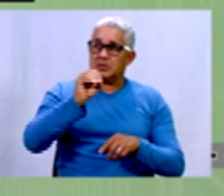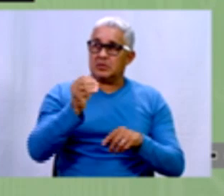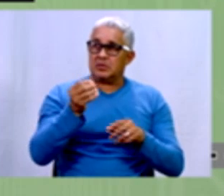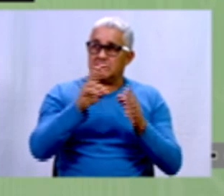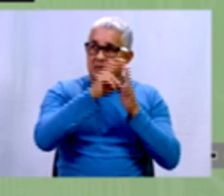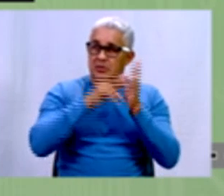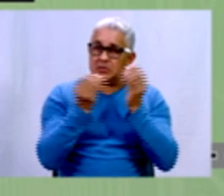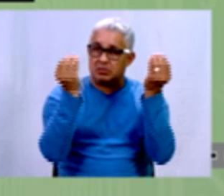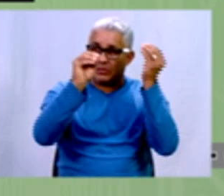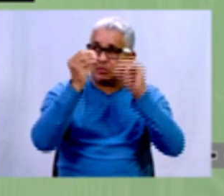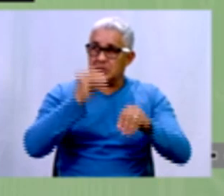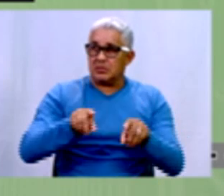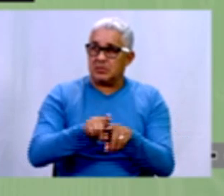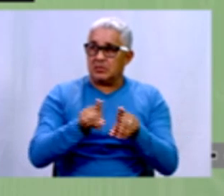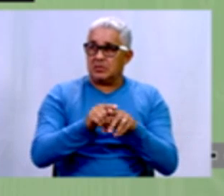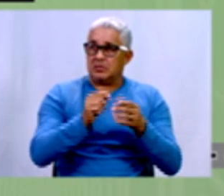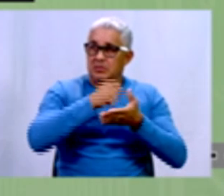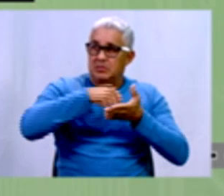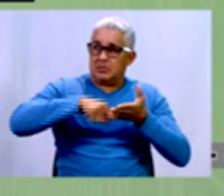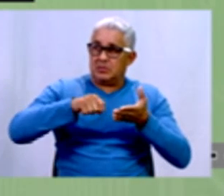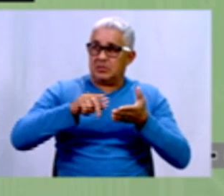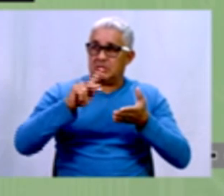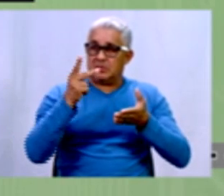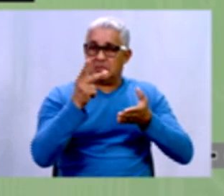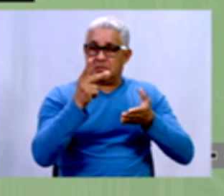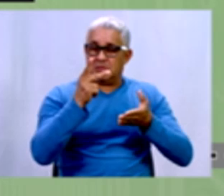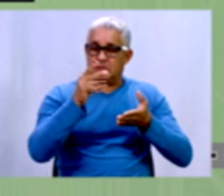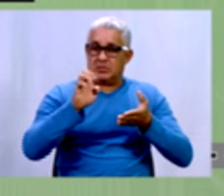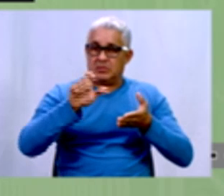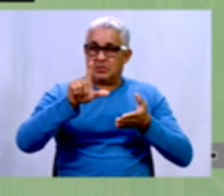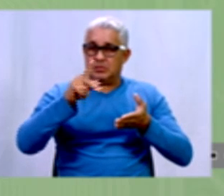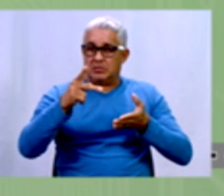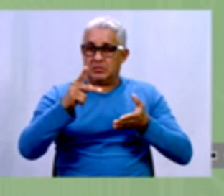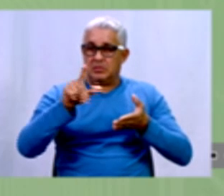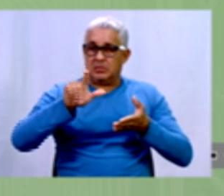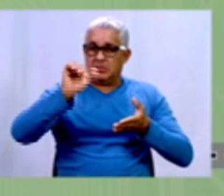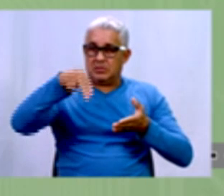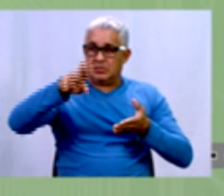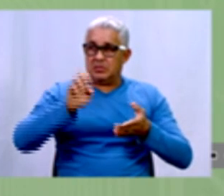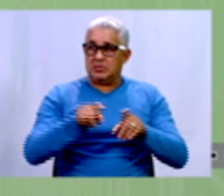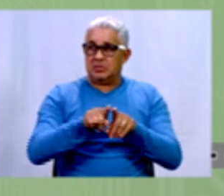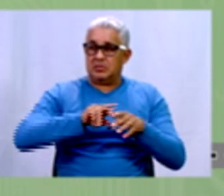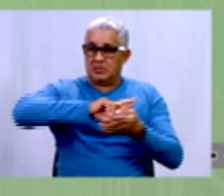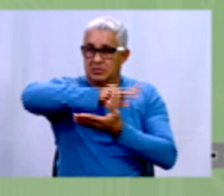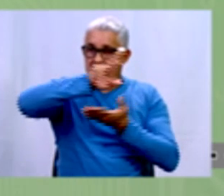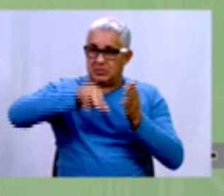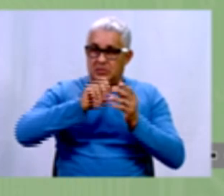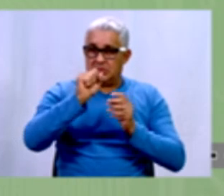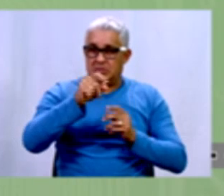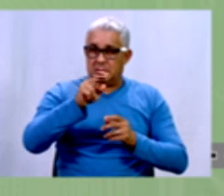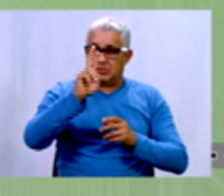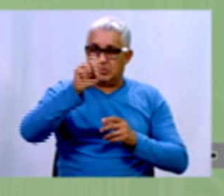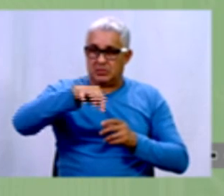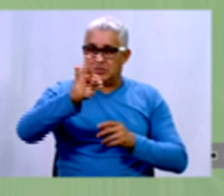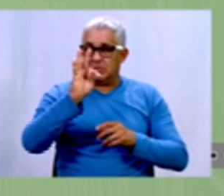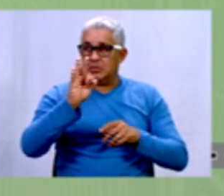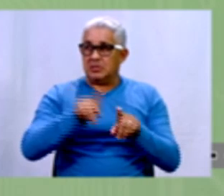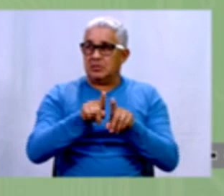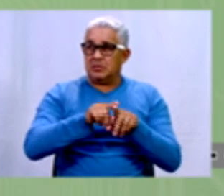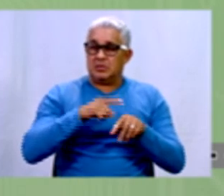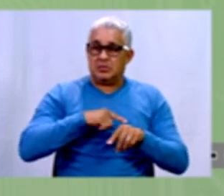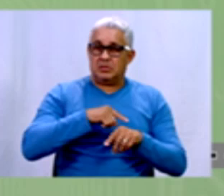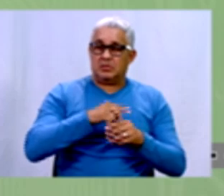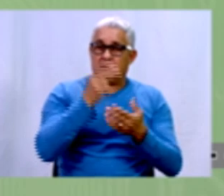adicionar log de erros. Então essa aí seria uma organização das tarefas de um Sprint Backlog. E aqui